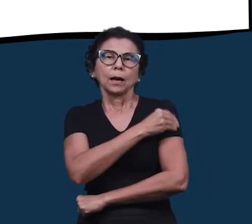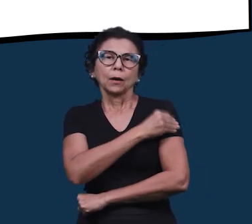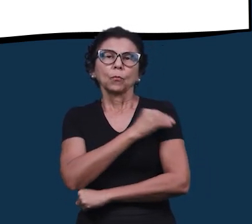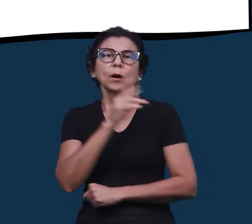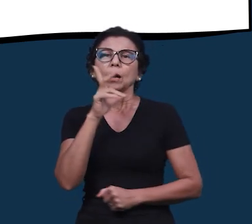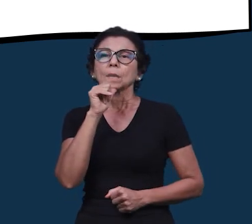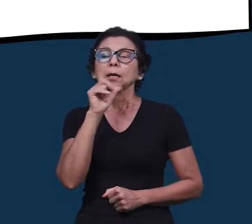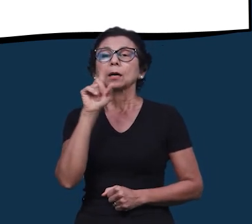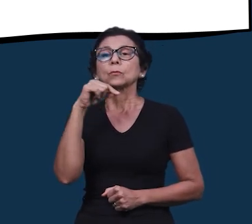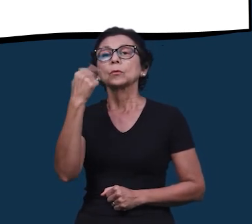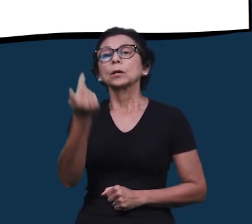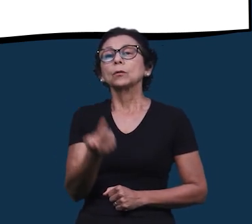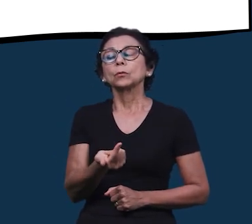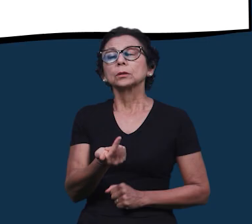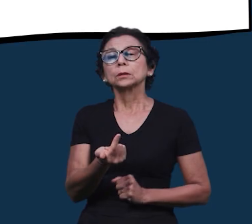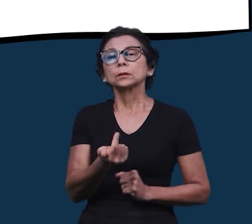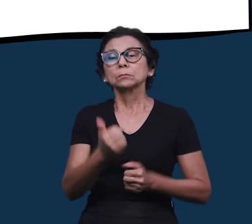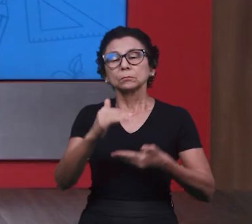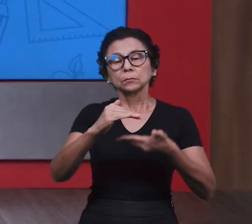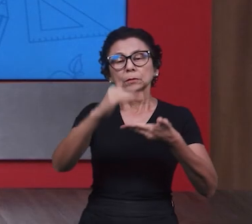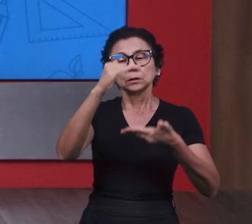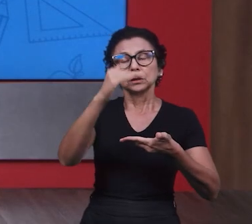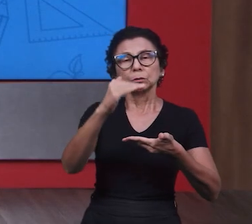representada pela gasolina.